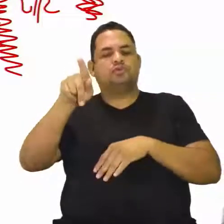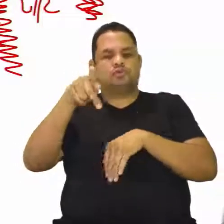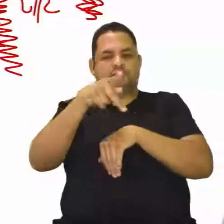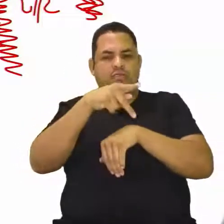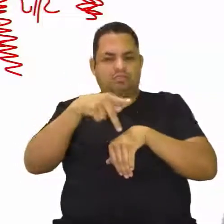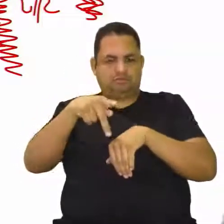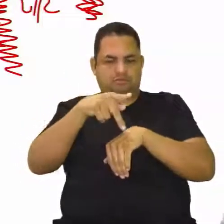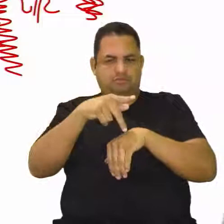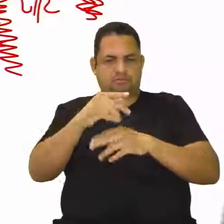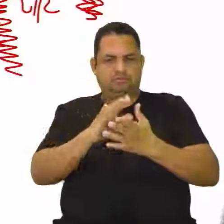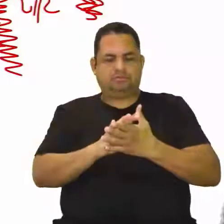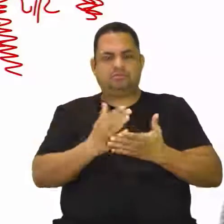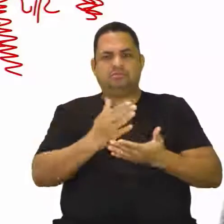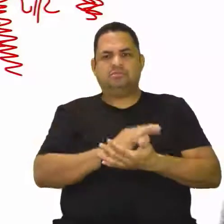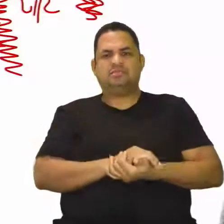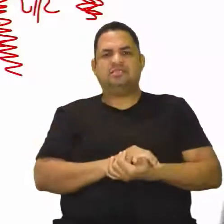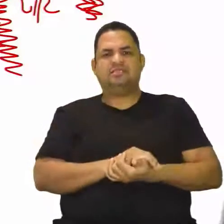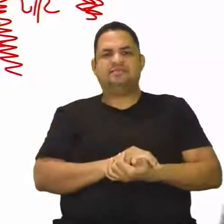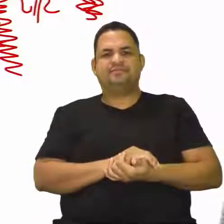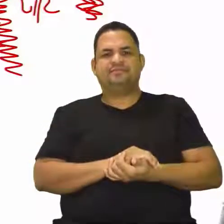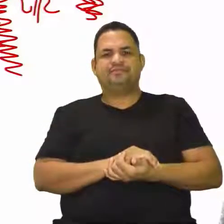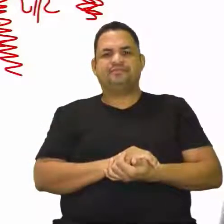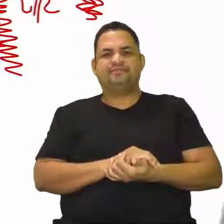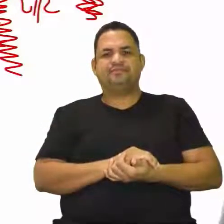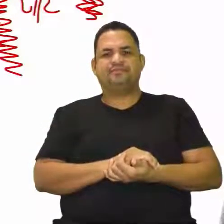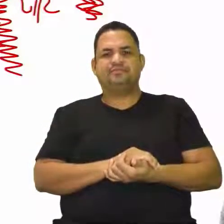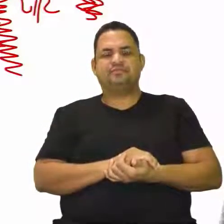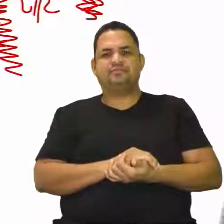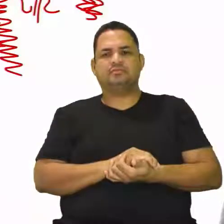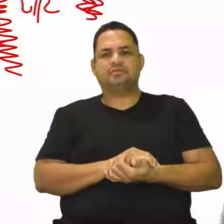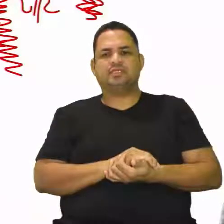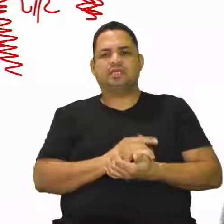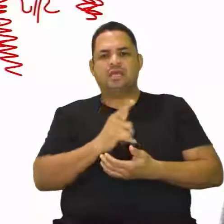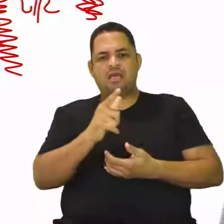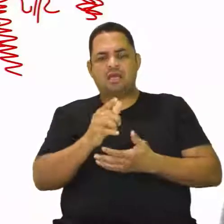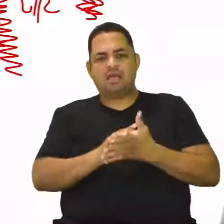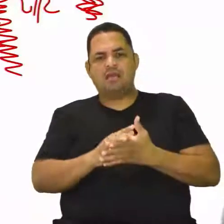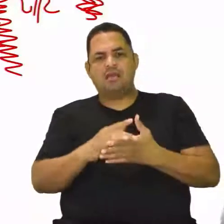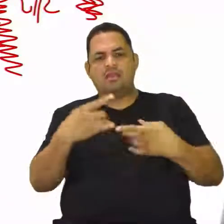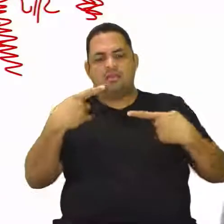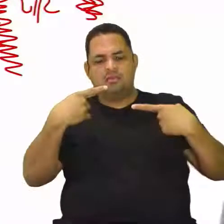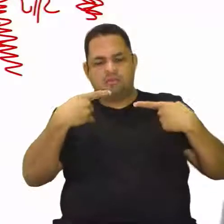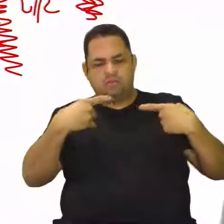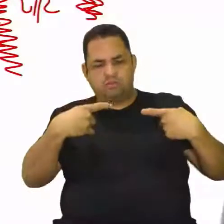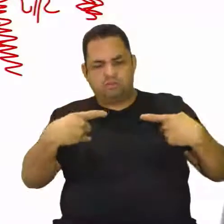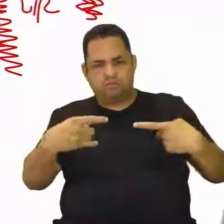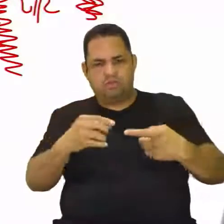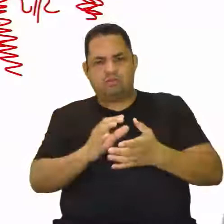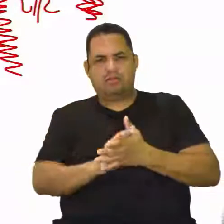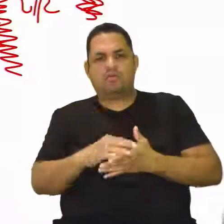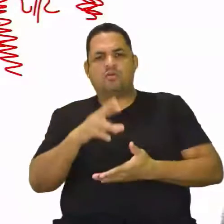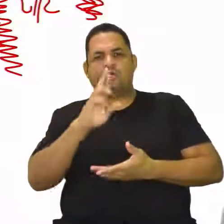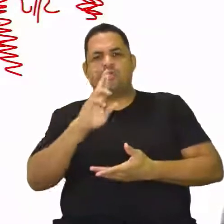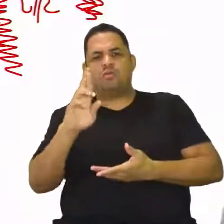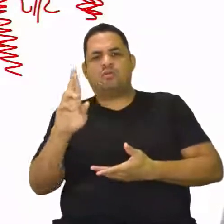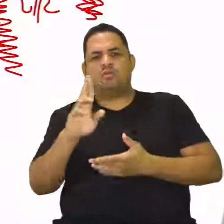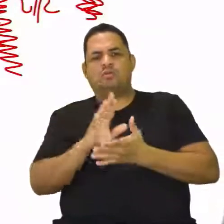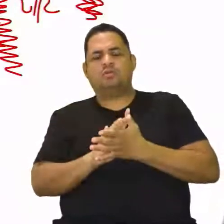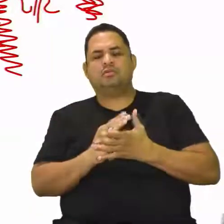e vejam foi foi da Guerra Como não sabe ética que ele vai concentrar